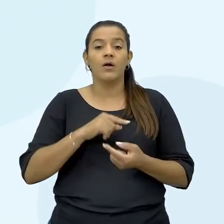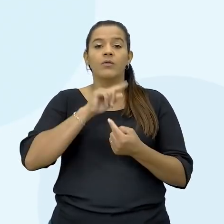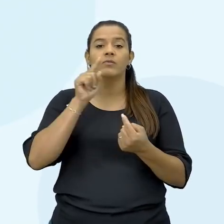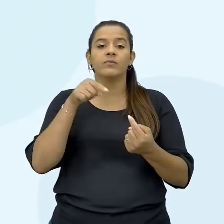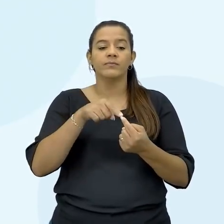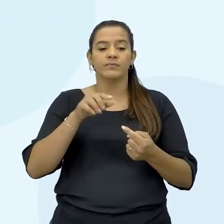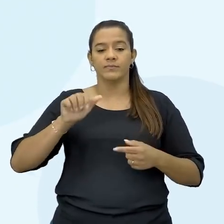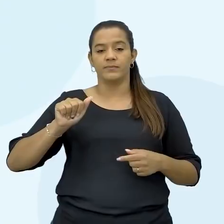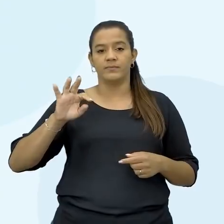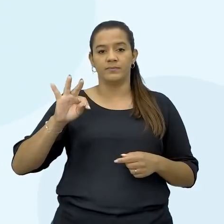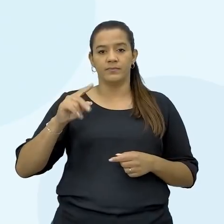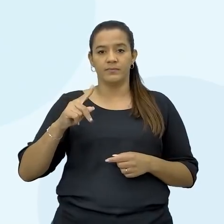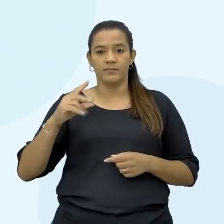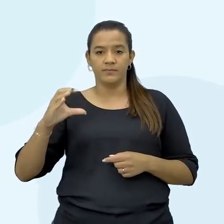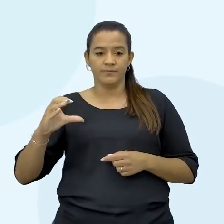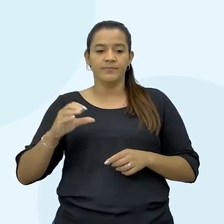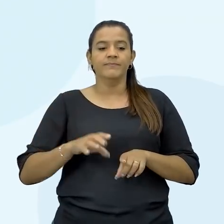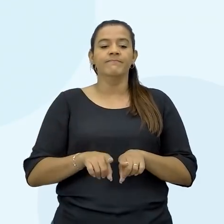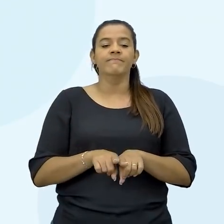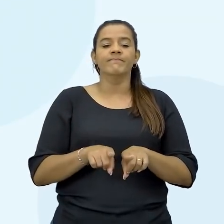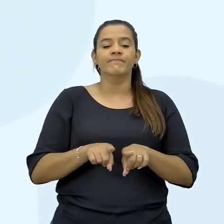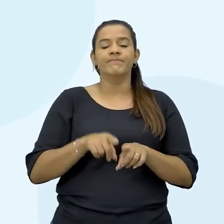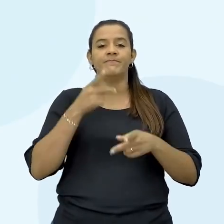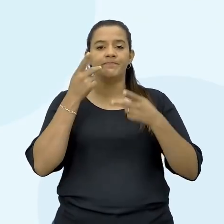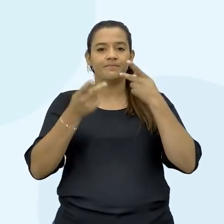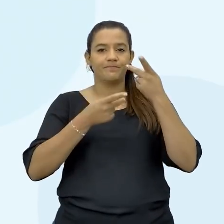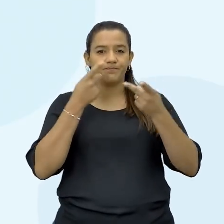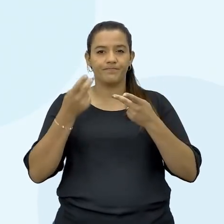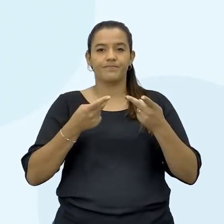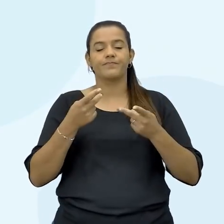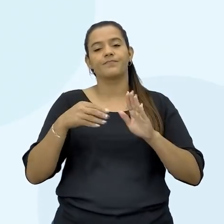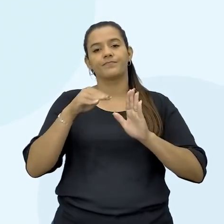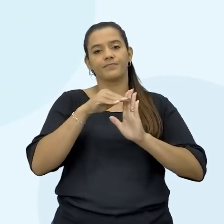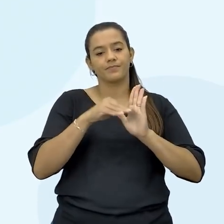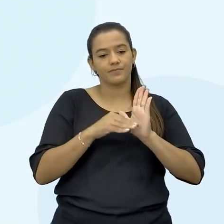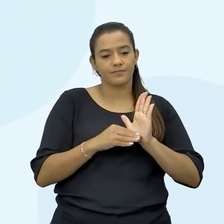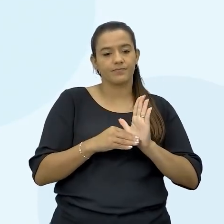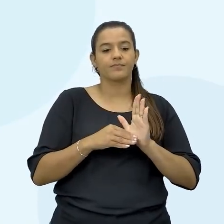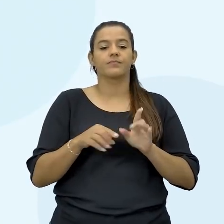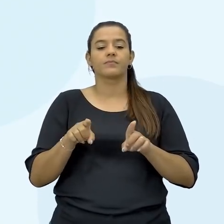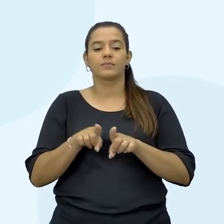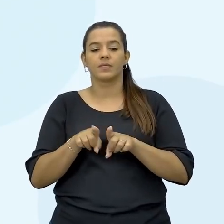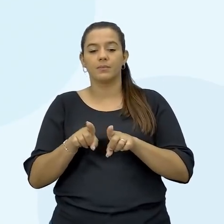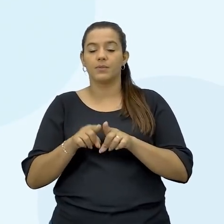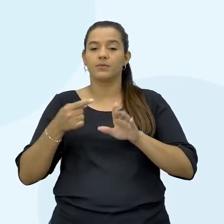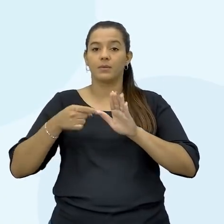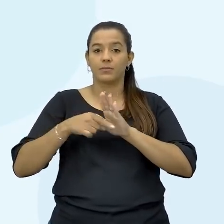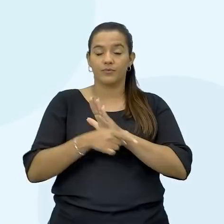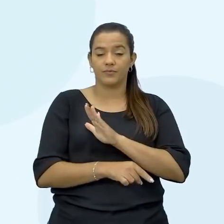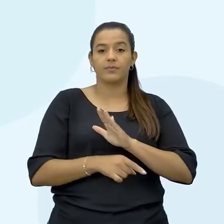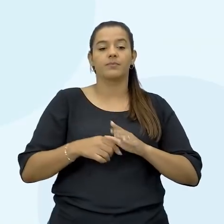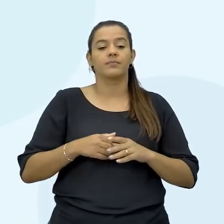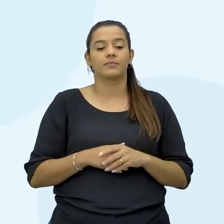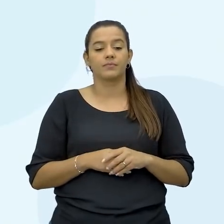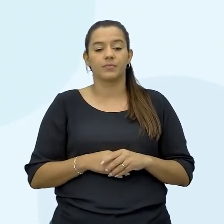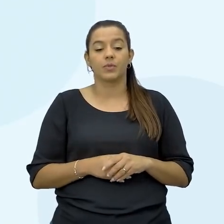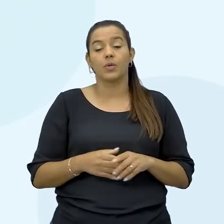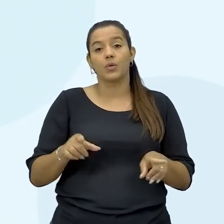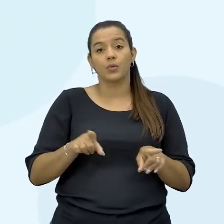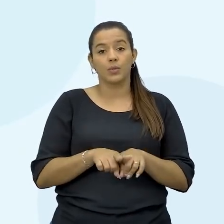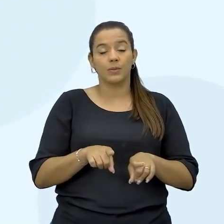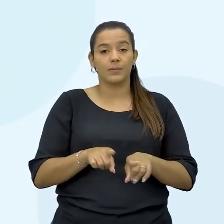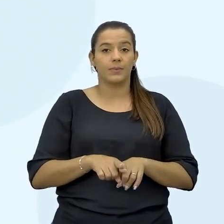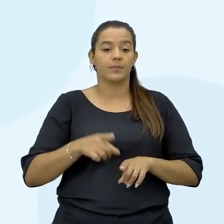TPC, falaremos sobre os itinerários formativos, os aprofundamentos curriculares, iremos